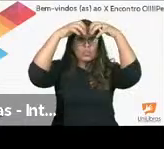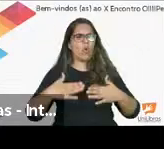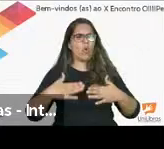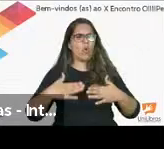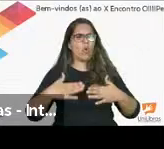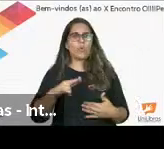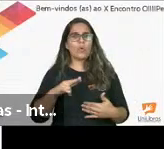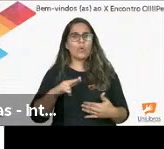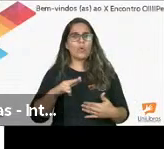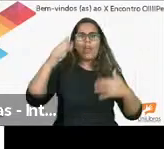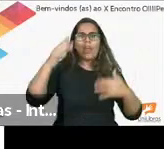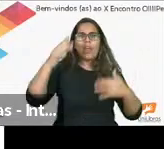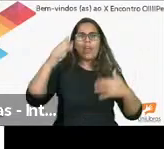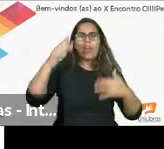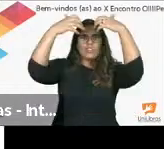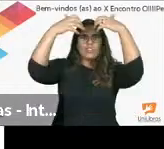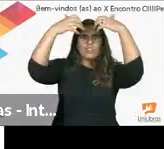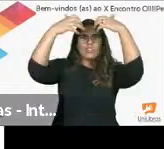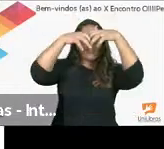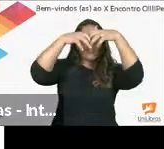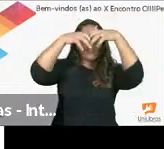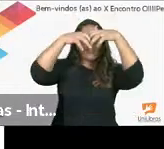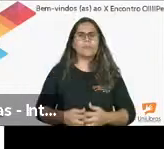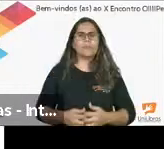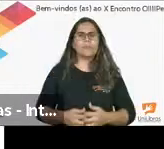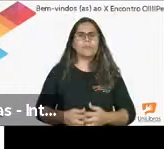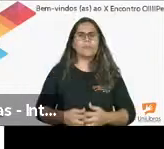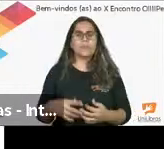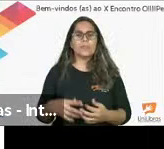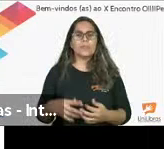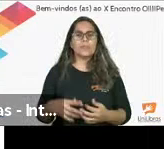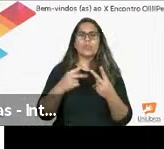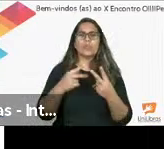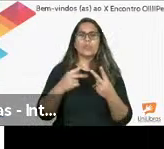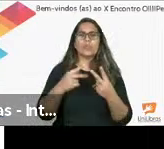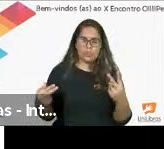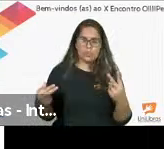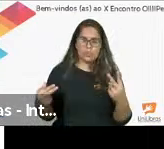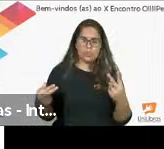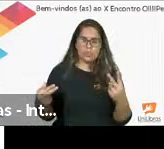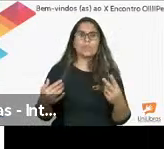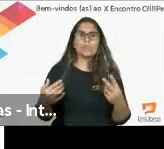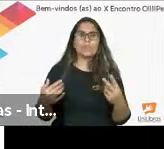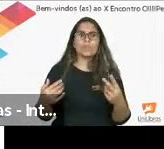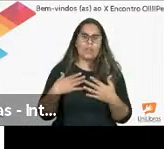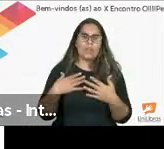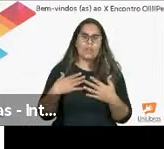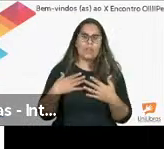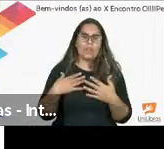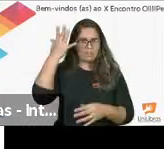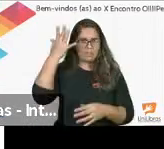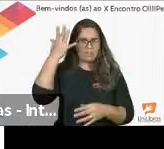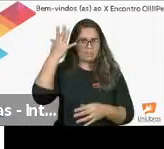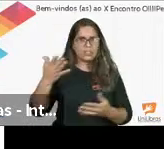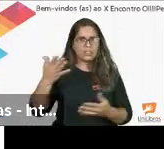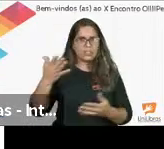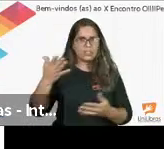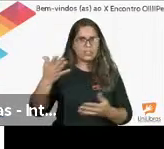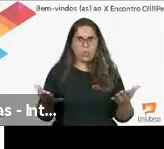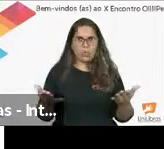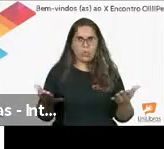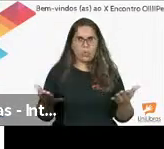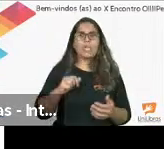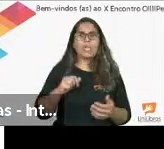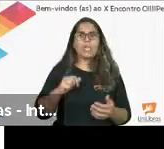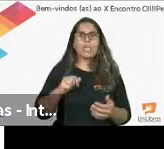uma atividade cognitiva. Né? Então, há duas coisas aqui. Quer dizer, minha intenção nessa palestra de agora é que o Maturana